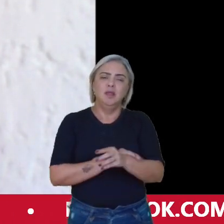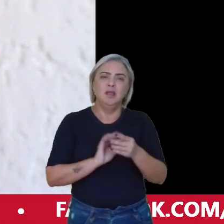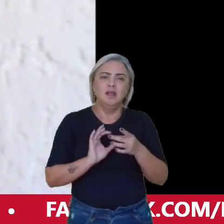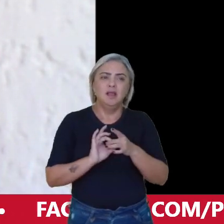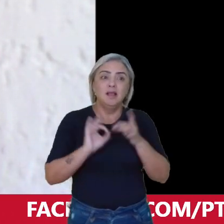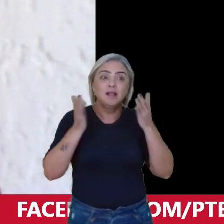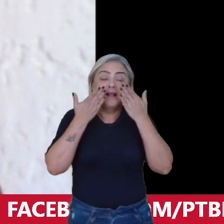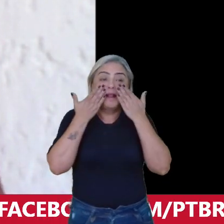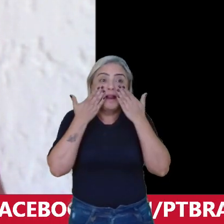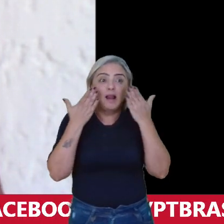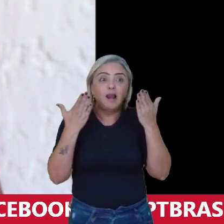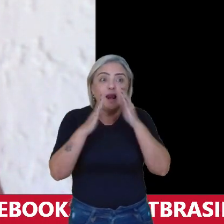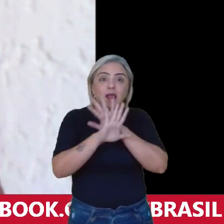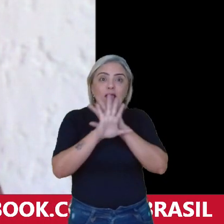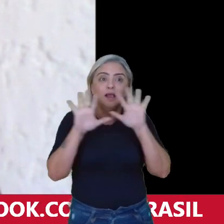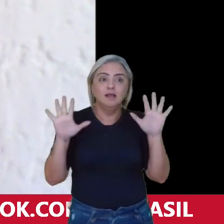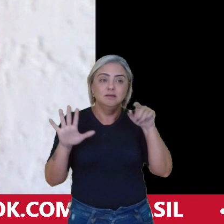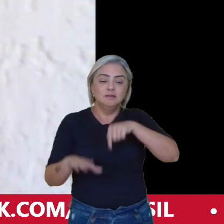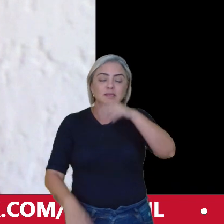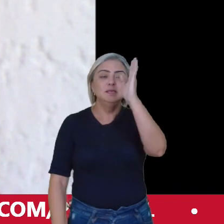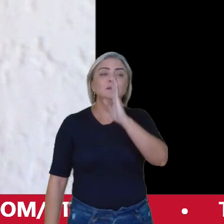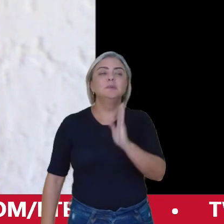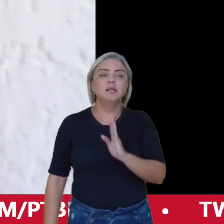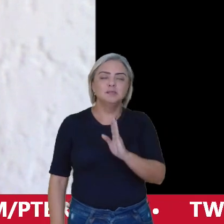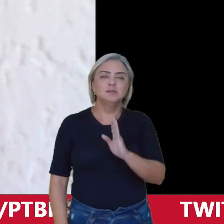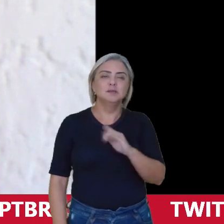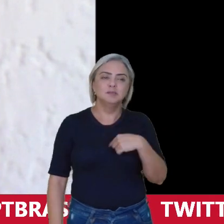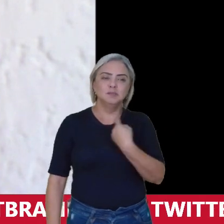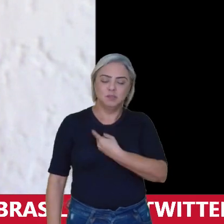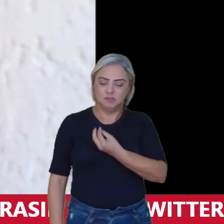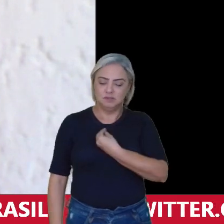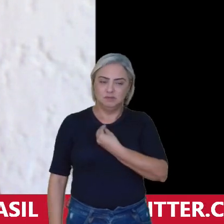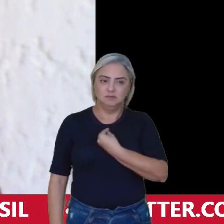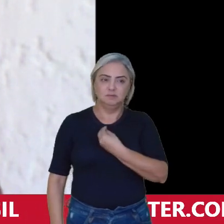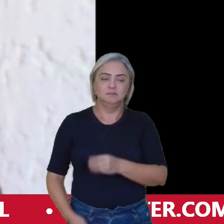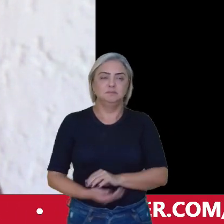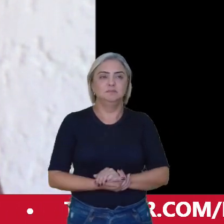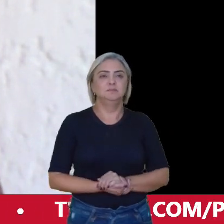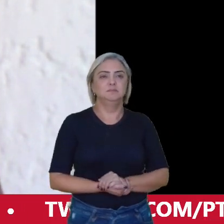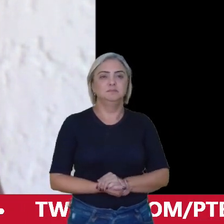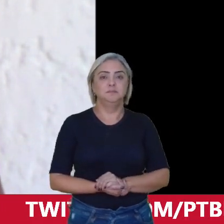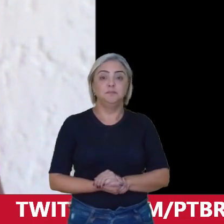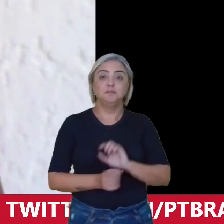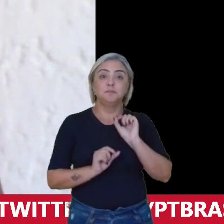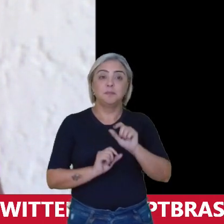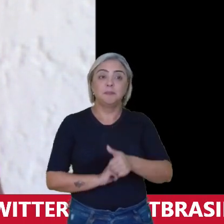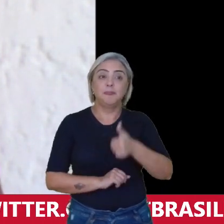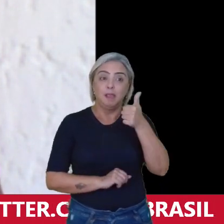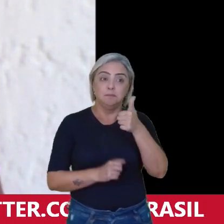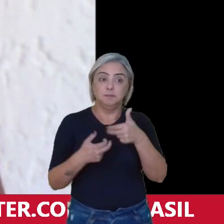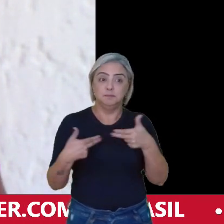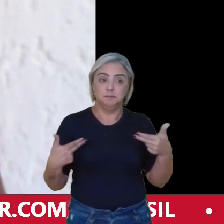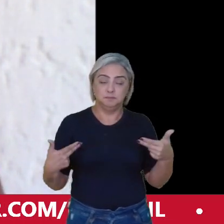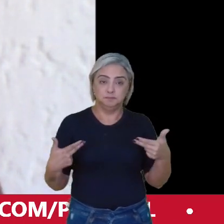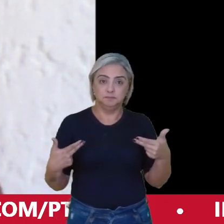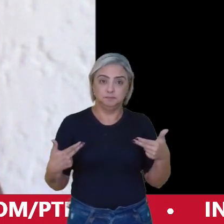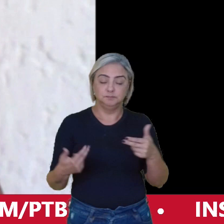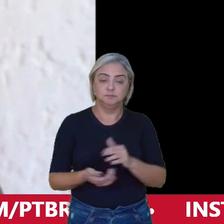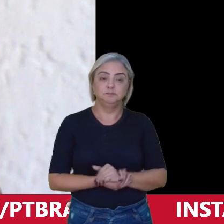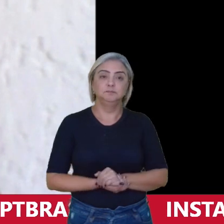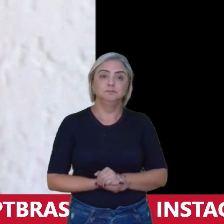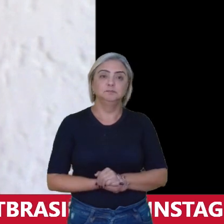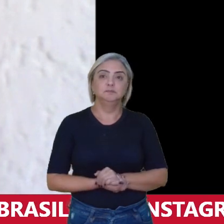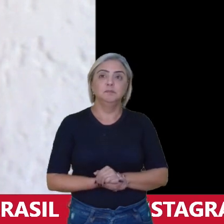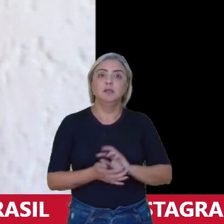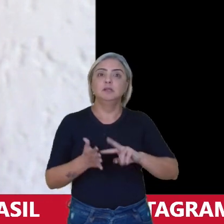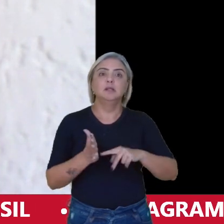mais explícito que Brasil é esse que nós vivemos. Então, essa é a primeira questão. Não